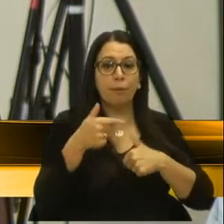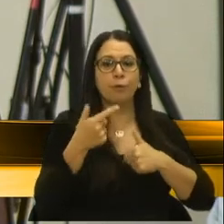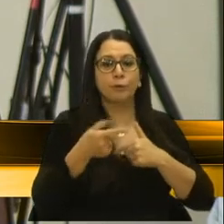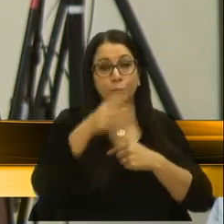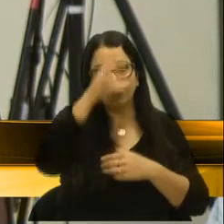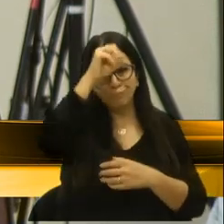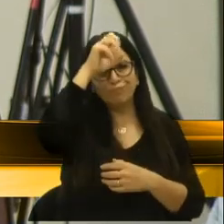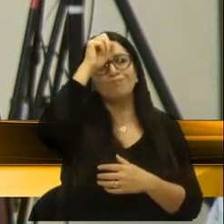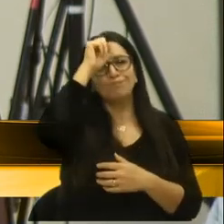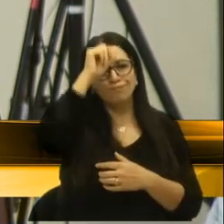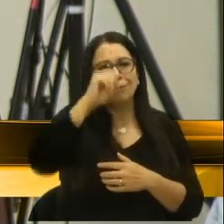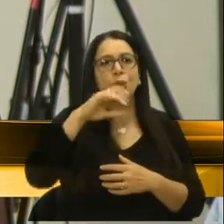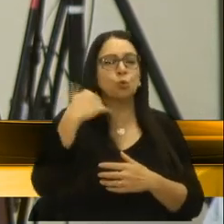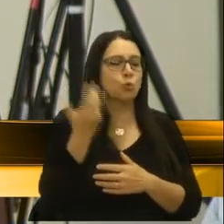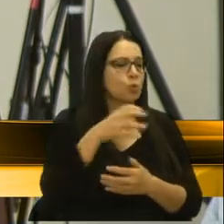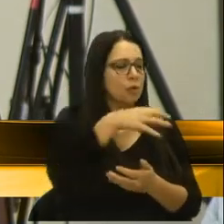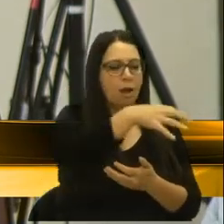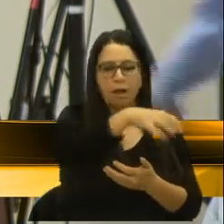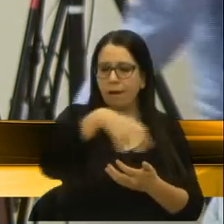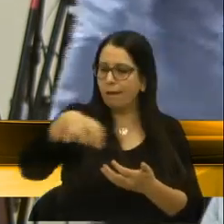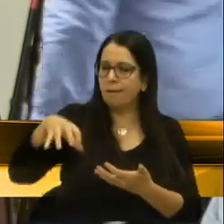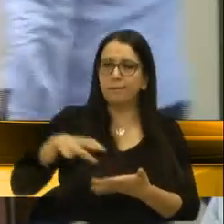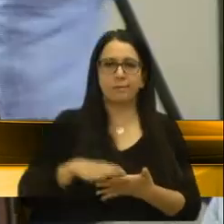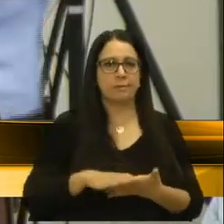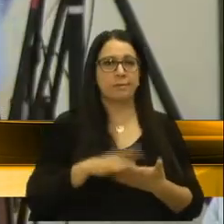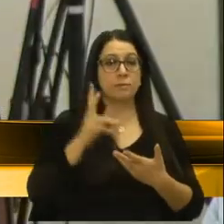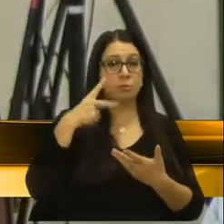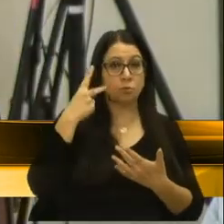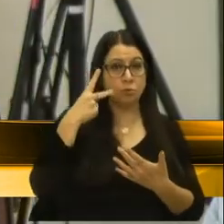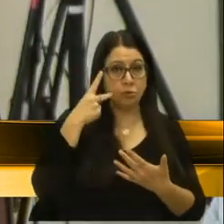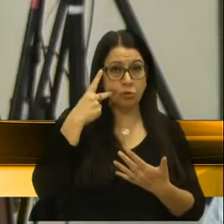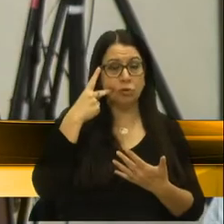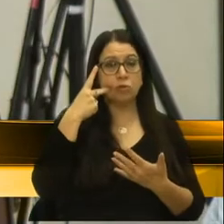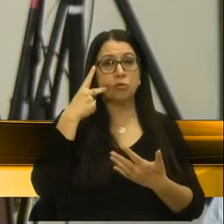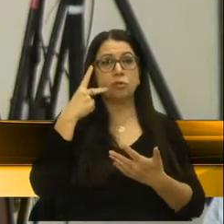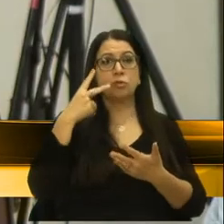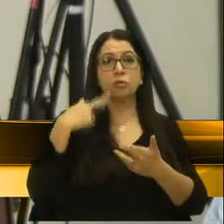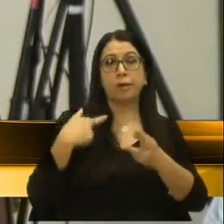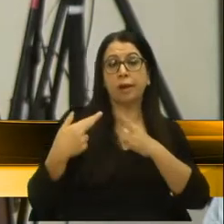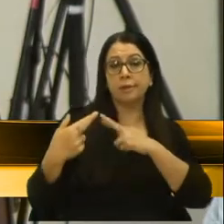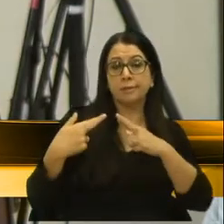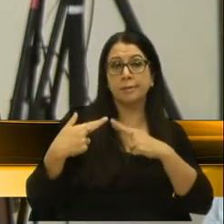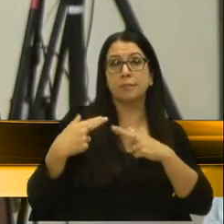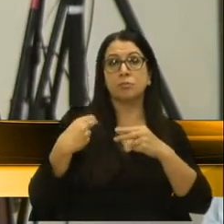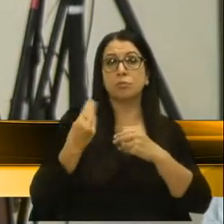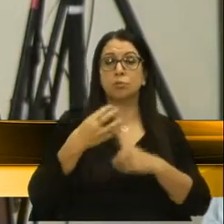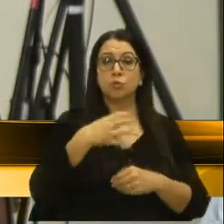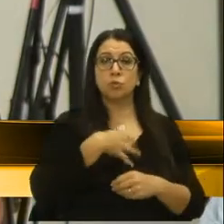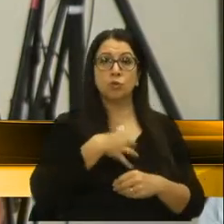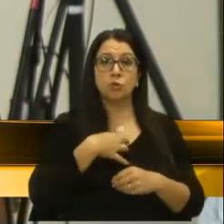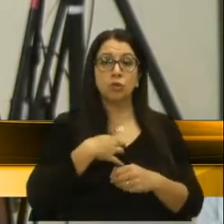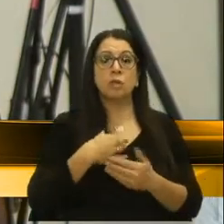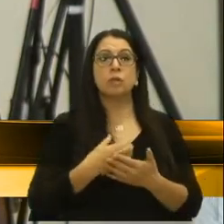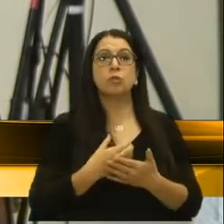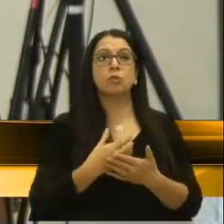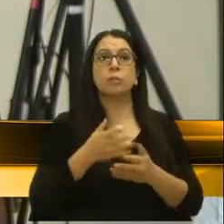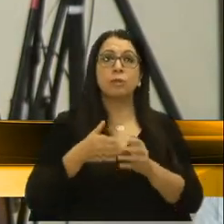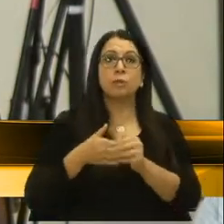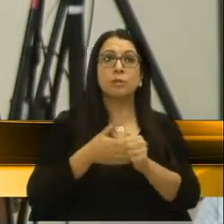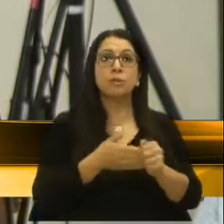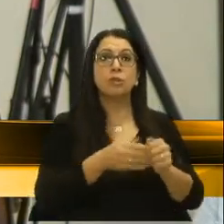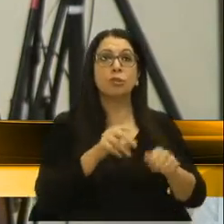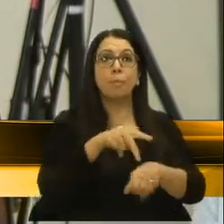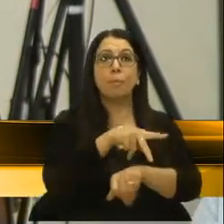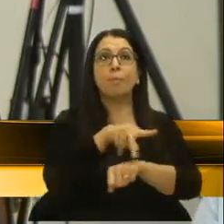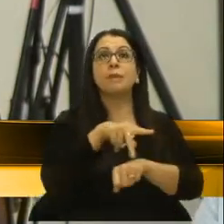em todos os campos. No campo de político, no campo relacional, na forma como a gente está conduzindo o